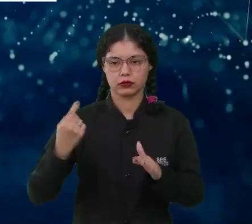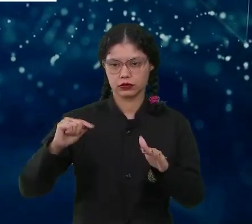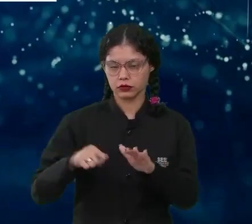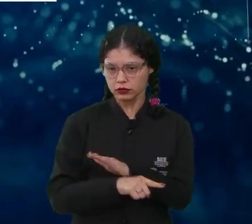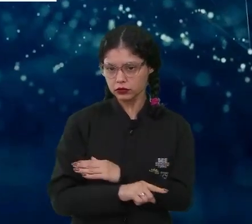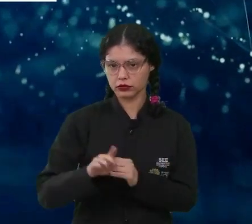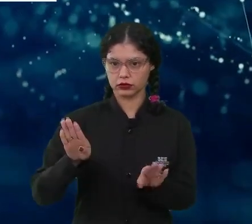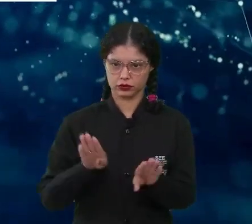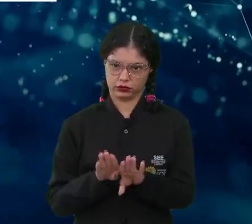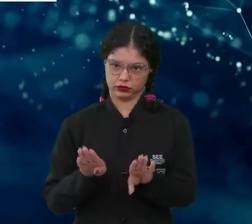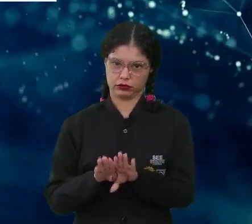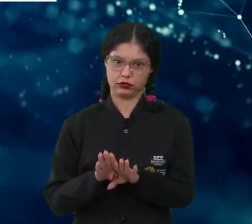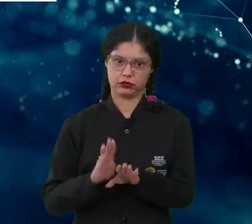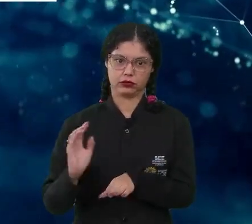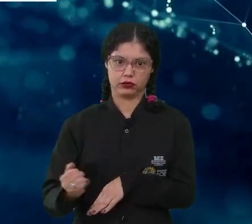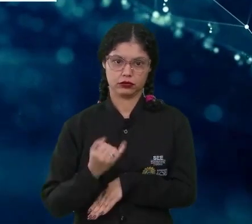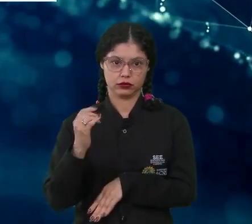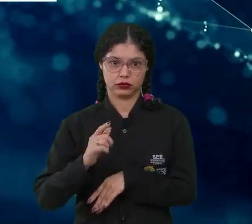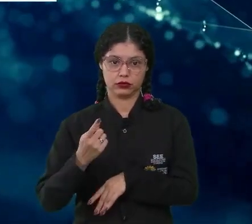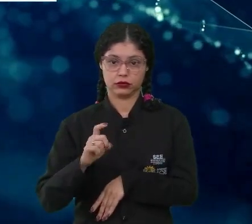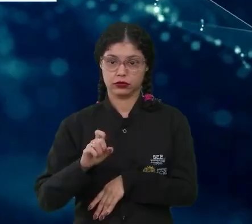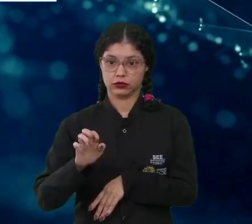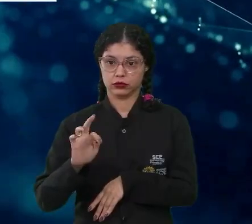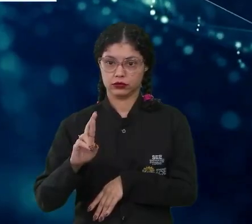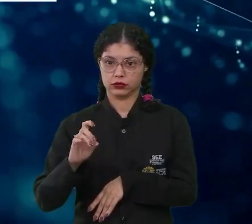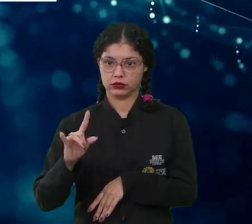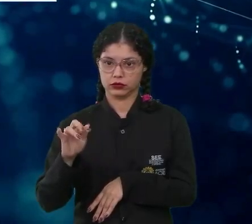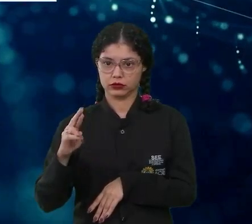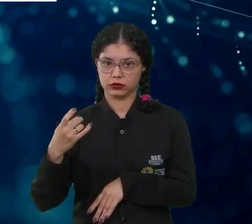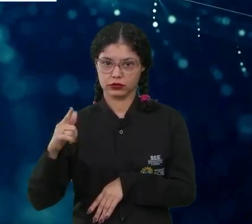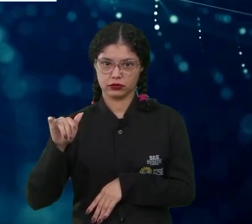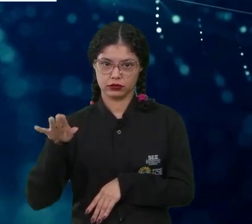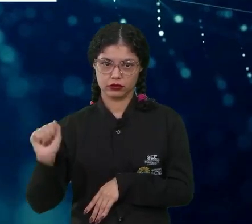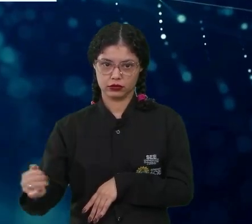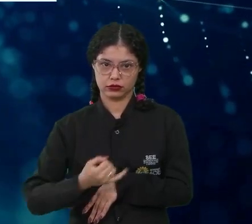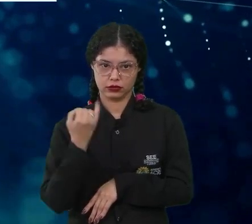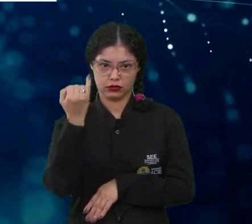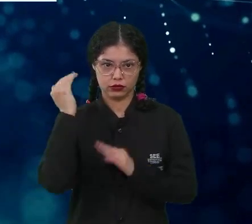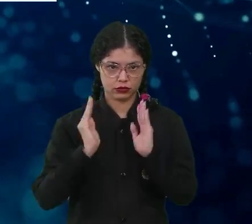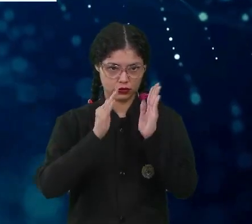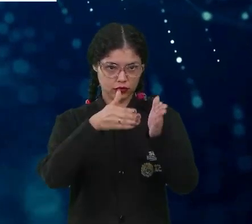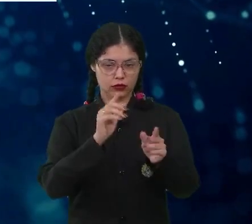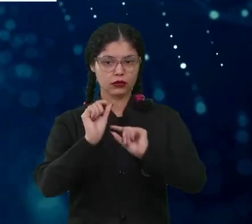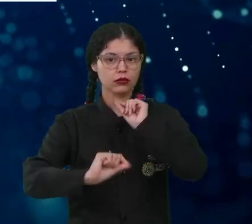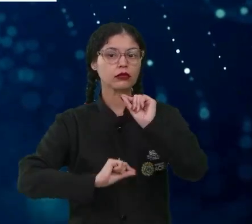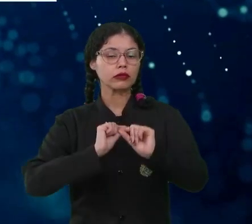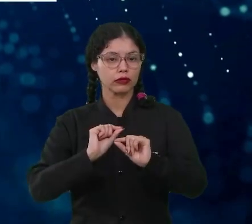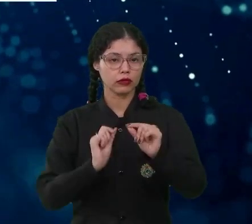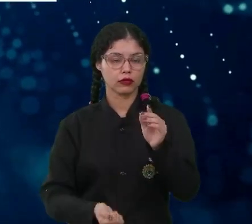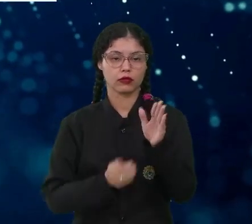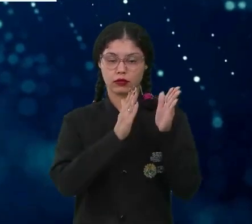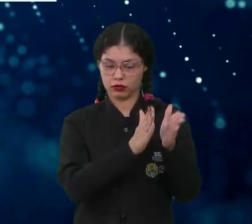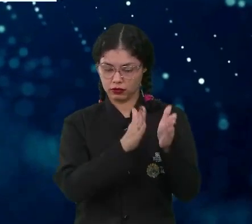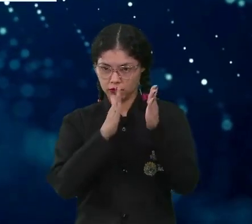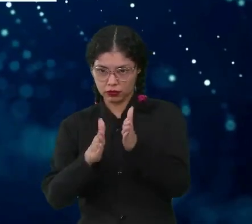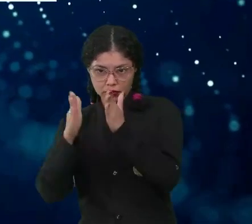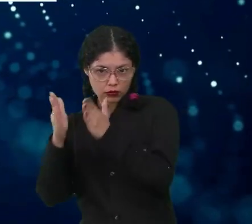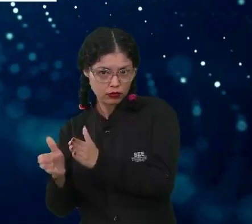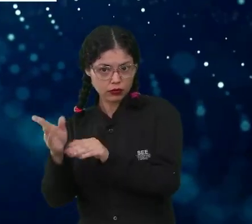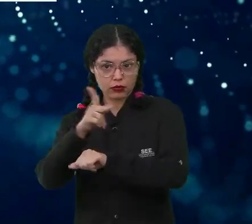dentro da questão da especialização, essas empresas transnacionais, nós temos o seguinte: cada país se